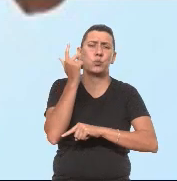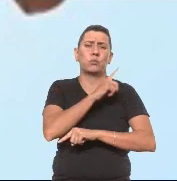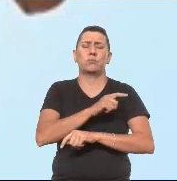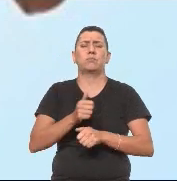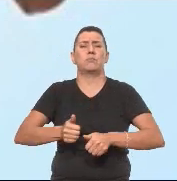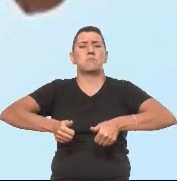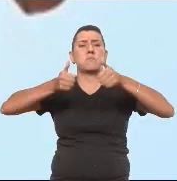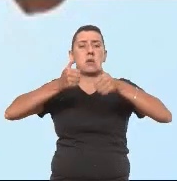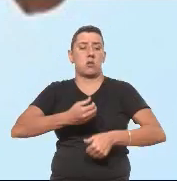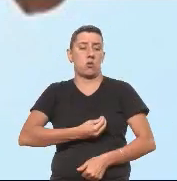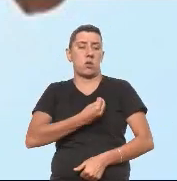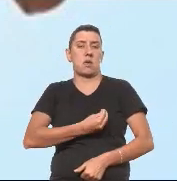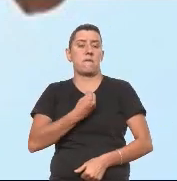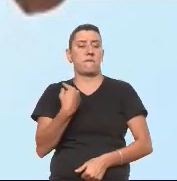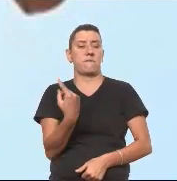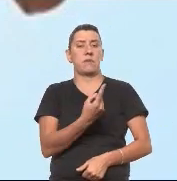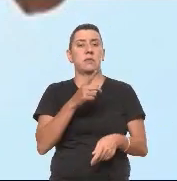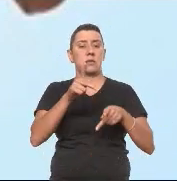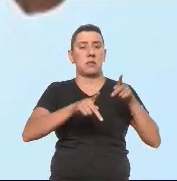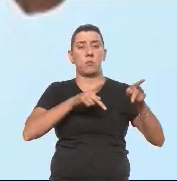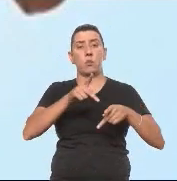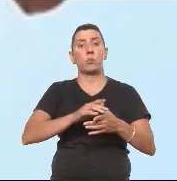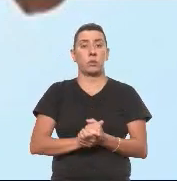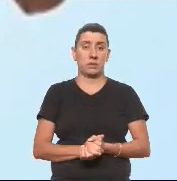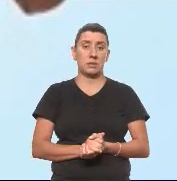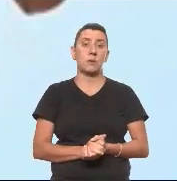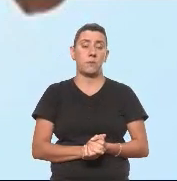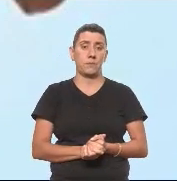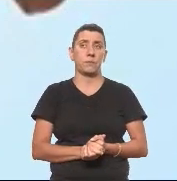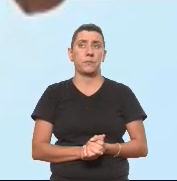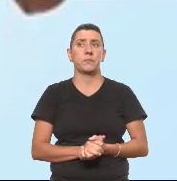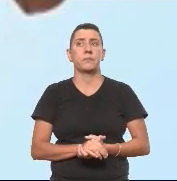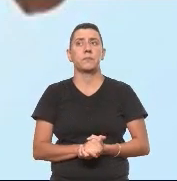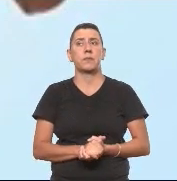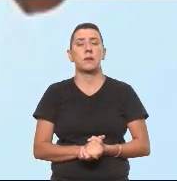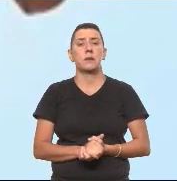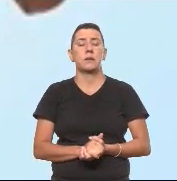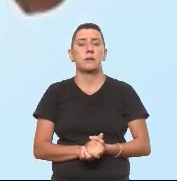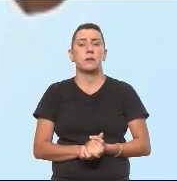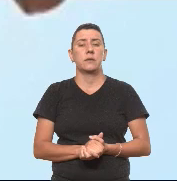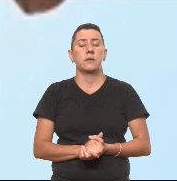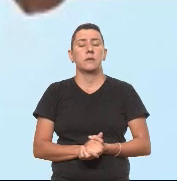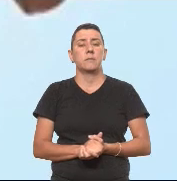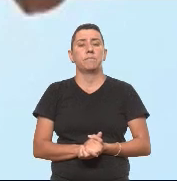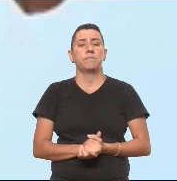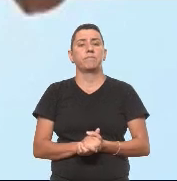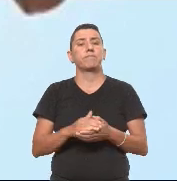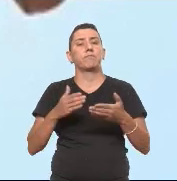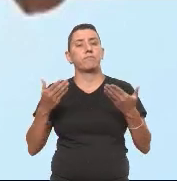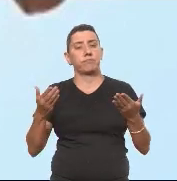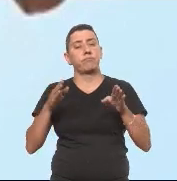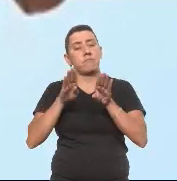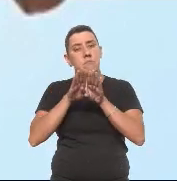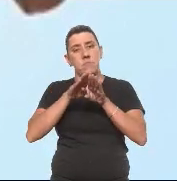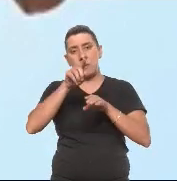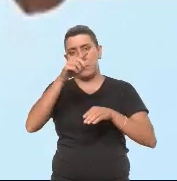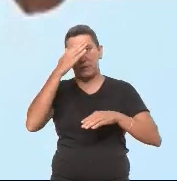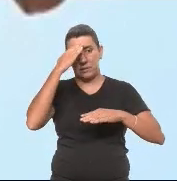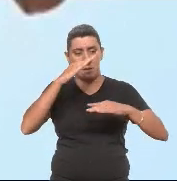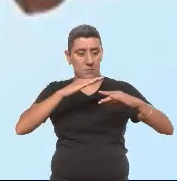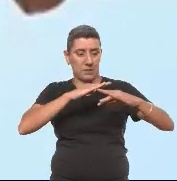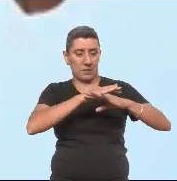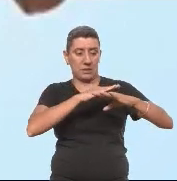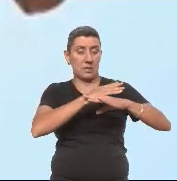para a população e para os governantes e assim por diante é e é não podemos falar de interesse cidades inteligentes